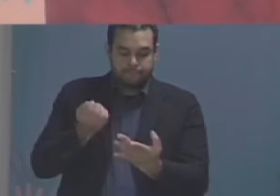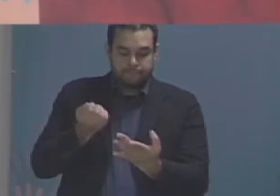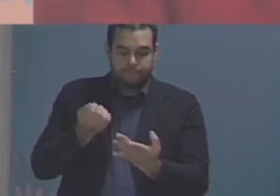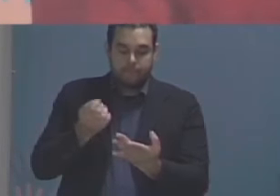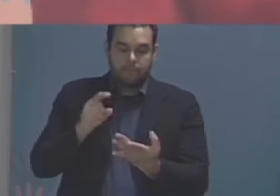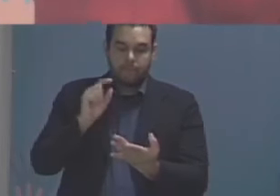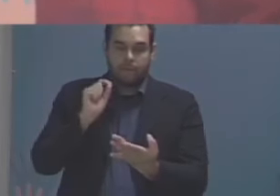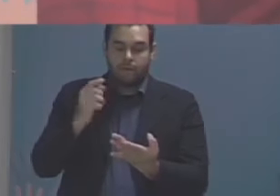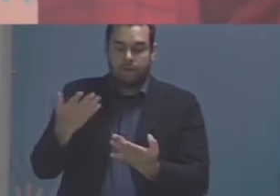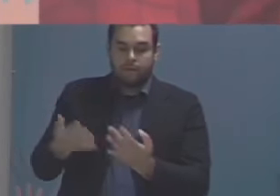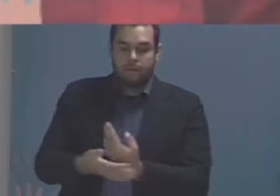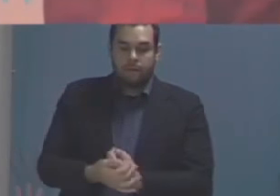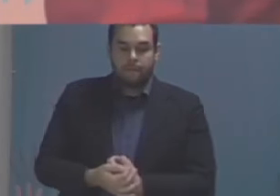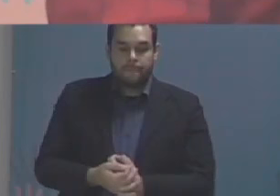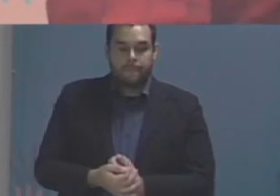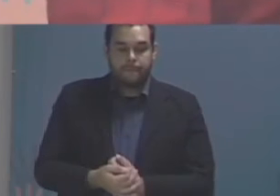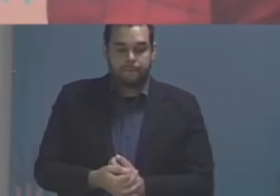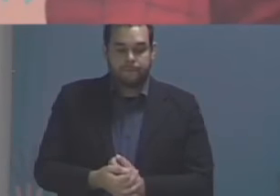É o seguinte,